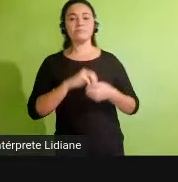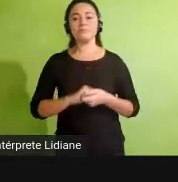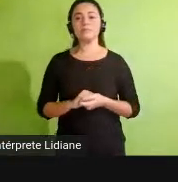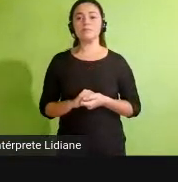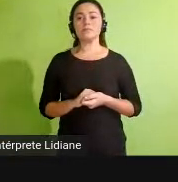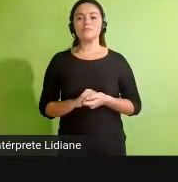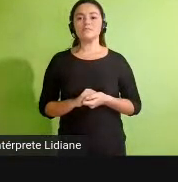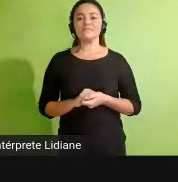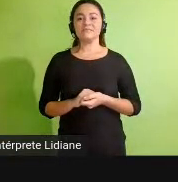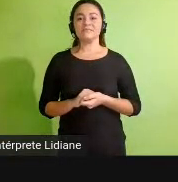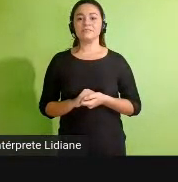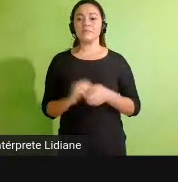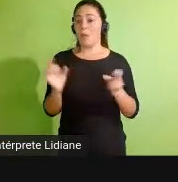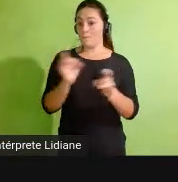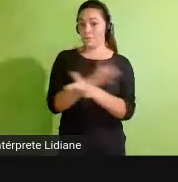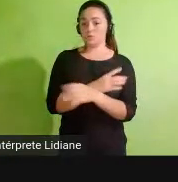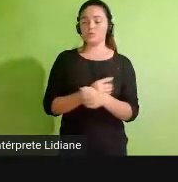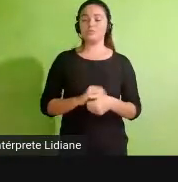Pronto.